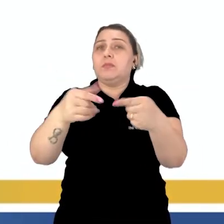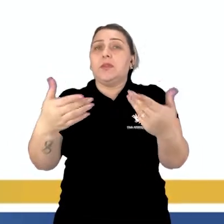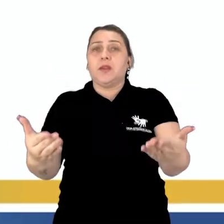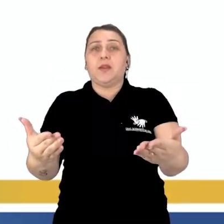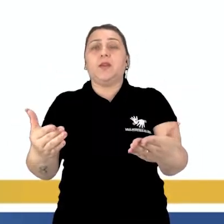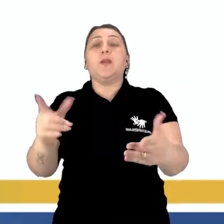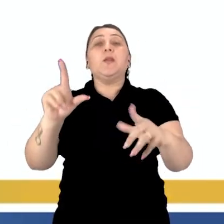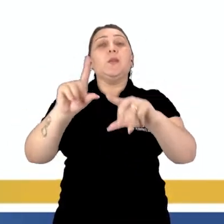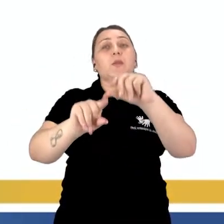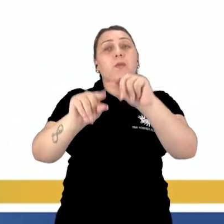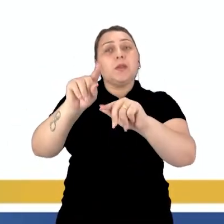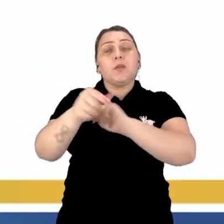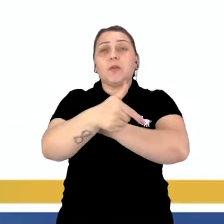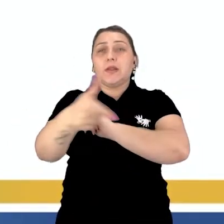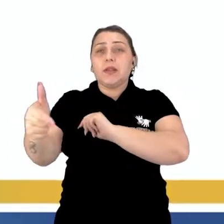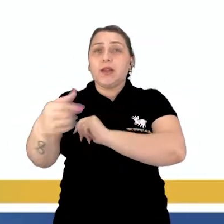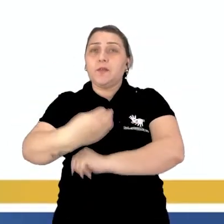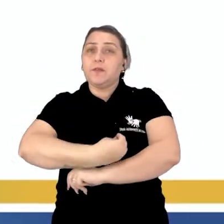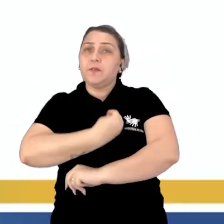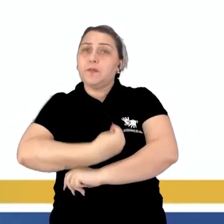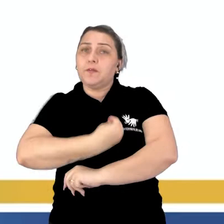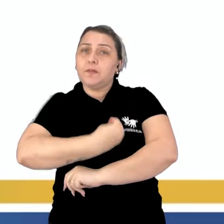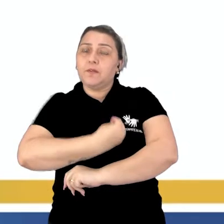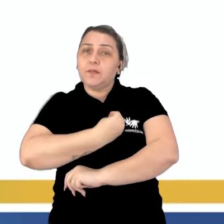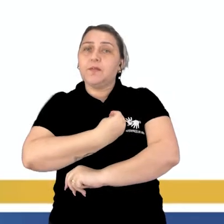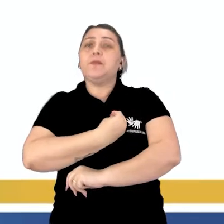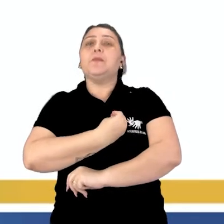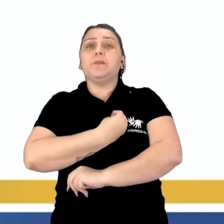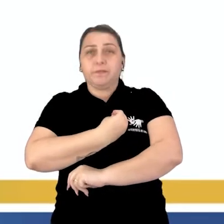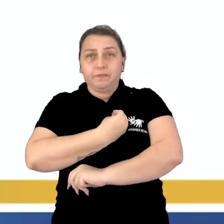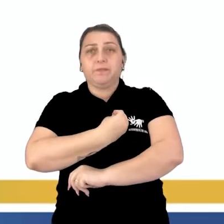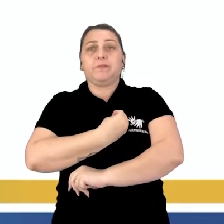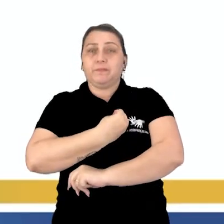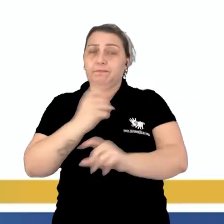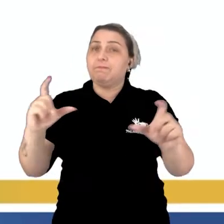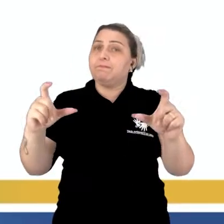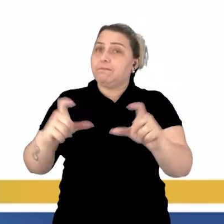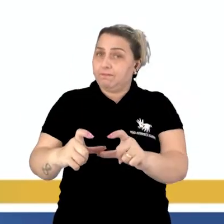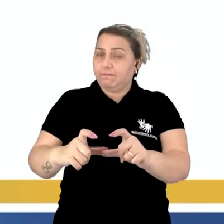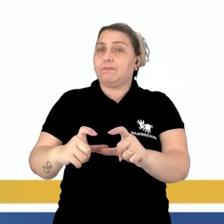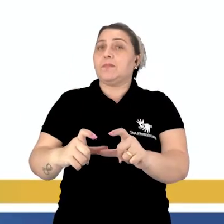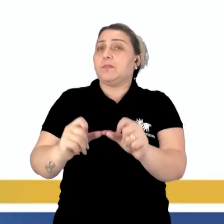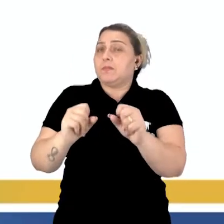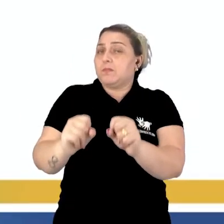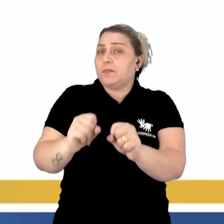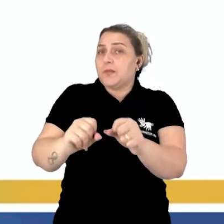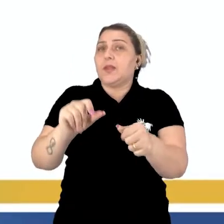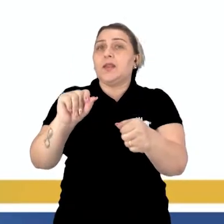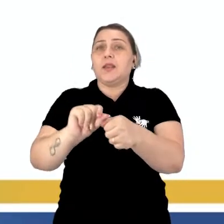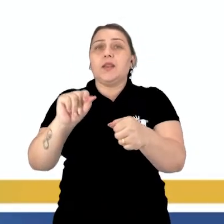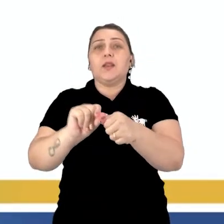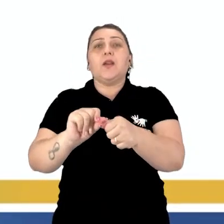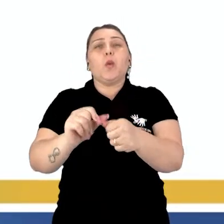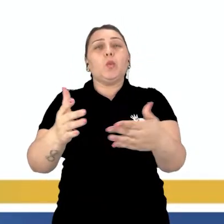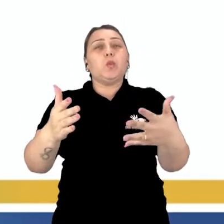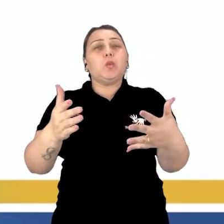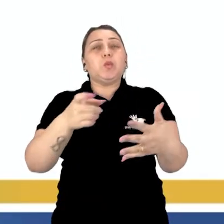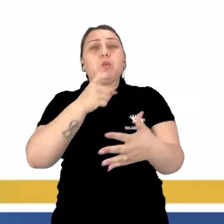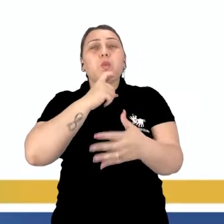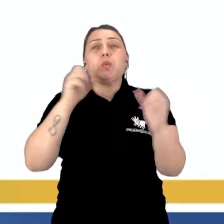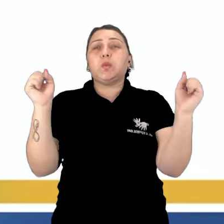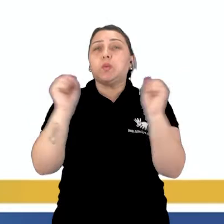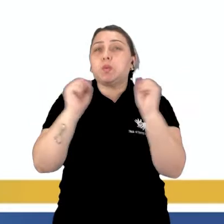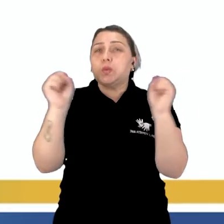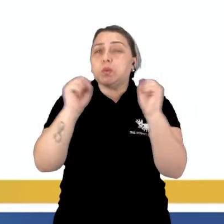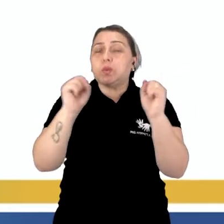fosse um dos planetas onde não haveria vida, porque não haveria as condições mínimas e aqui poderia ser um planeta muito frio, com condições